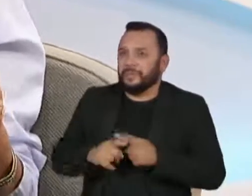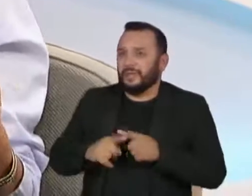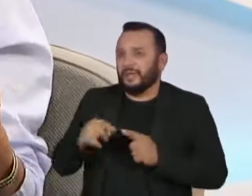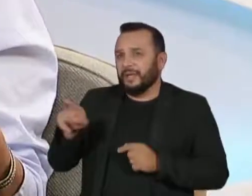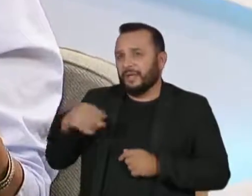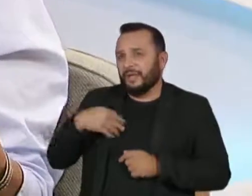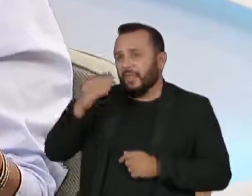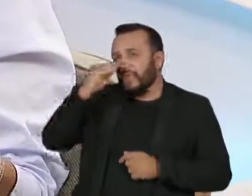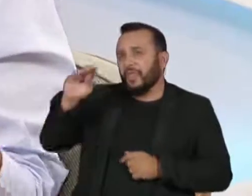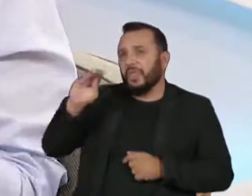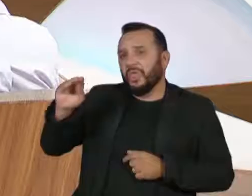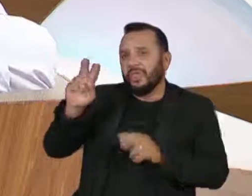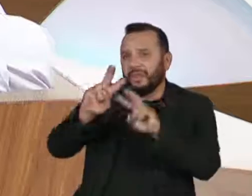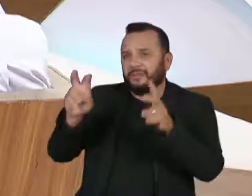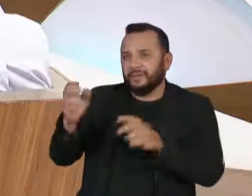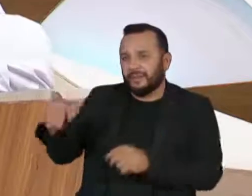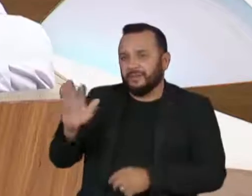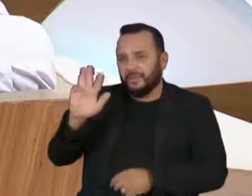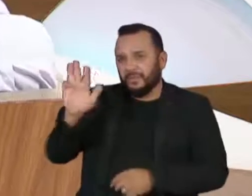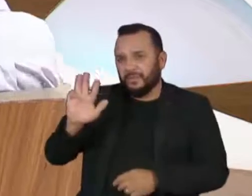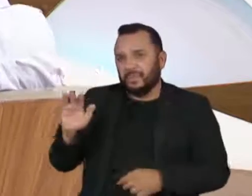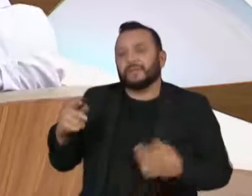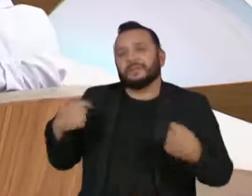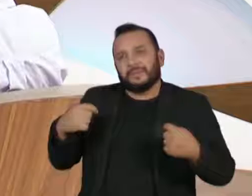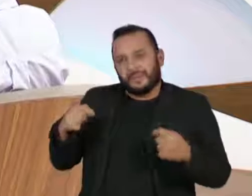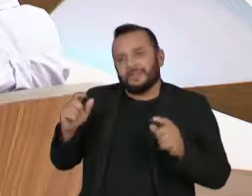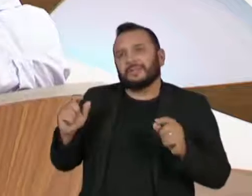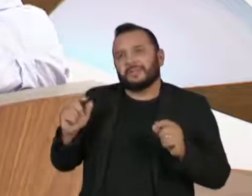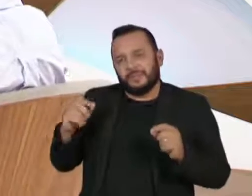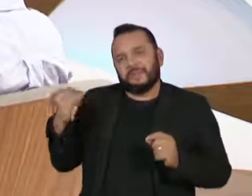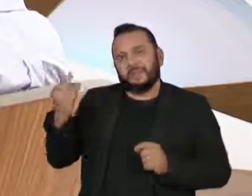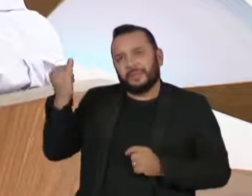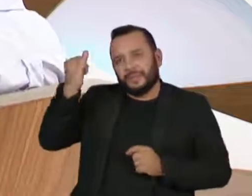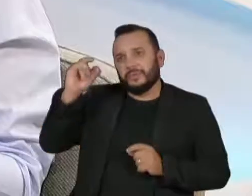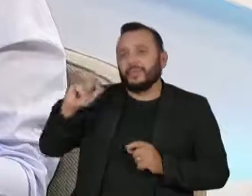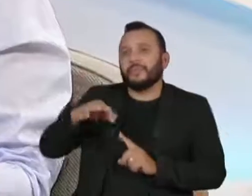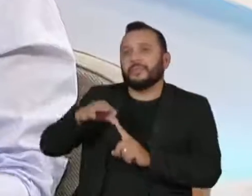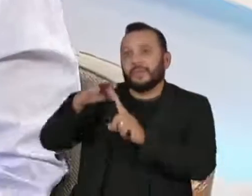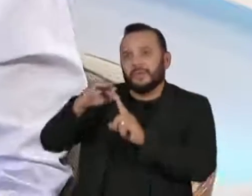bola para essa história, né? Então, eu acho que tem um deslocamento de importância, né? O que é prioridade e o que não é.